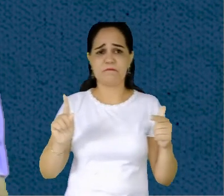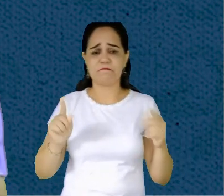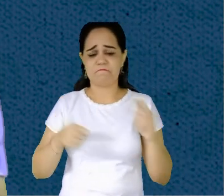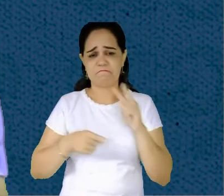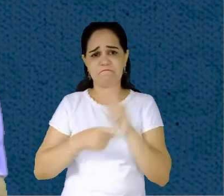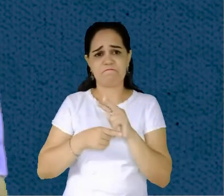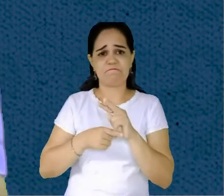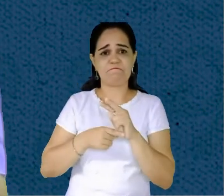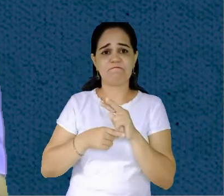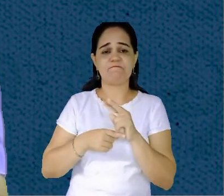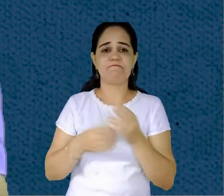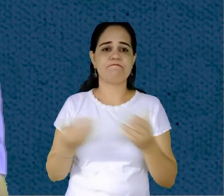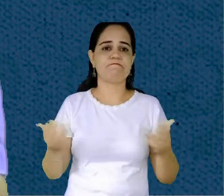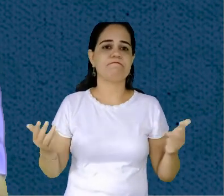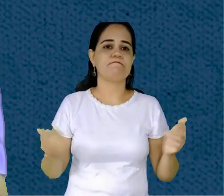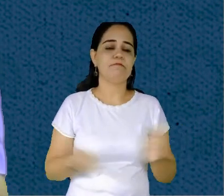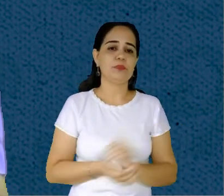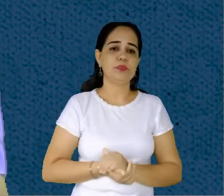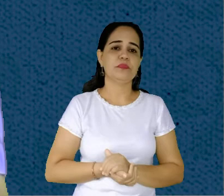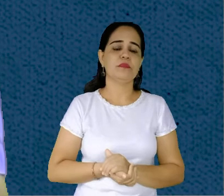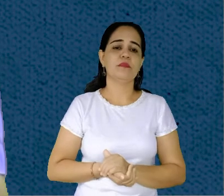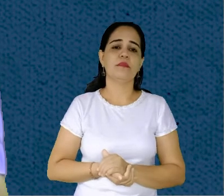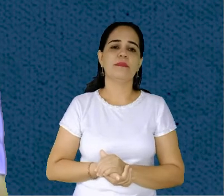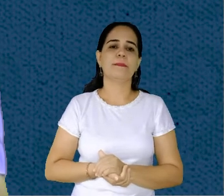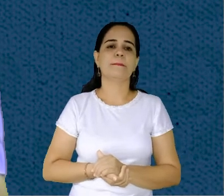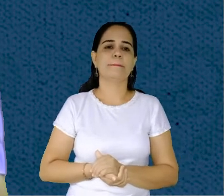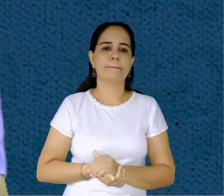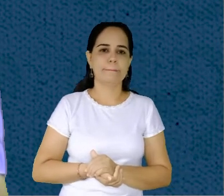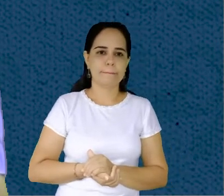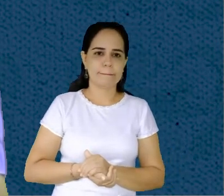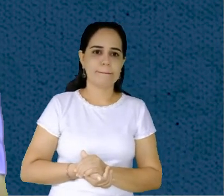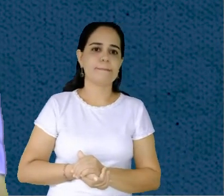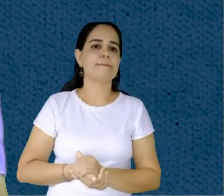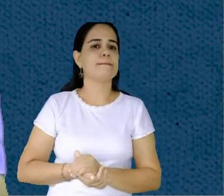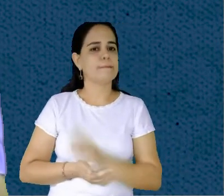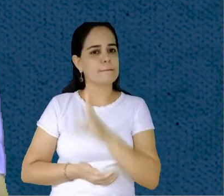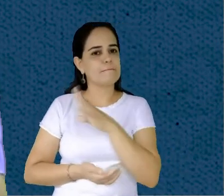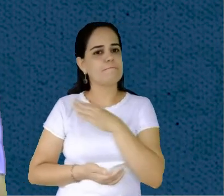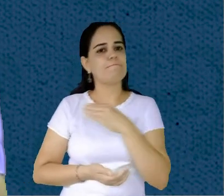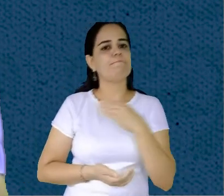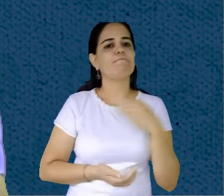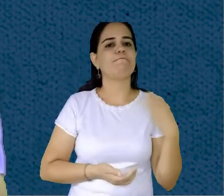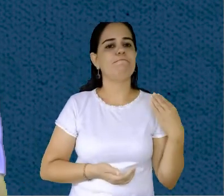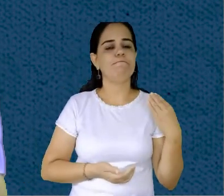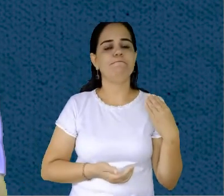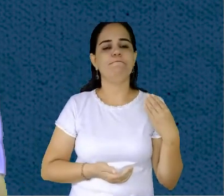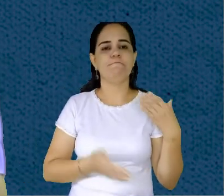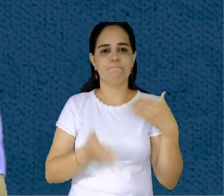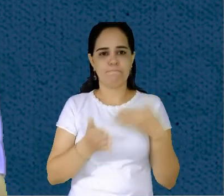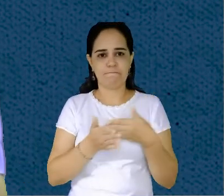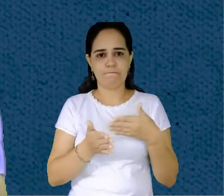Ela morreu e até hoje aquelas pessoas que mataram Araceli